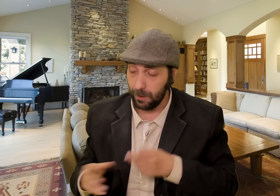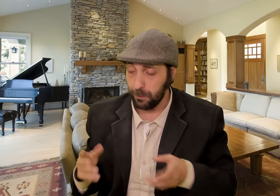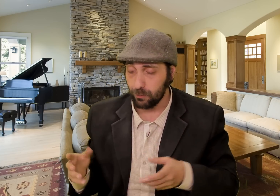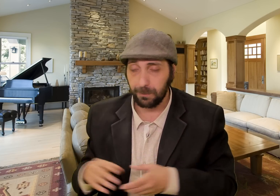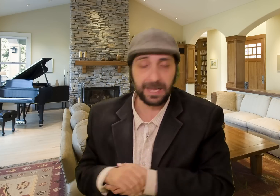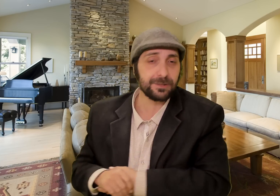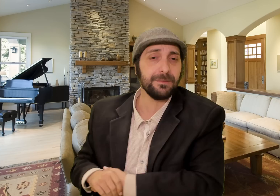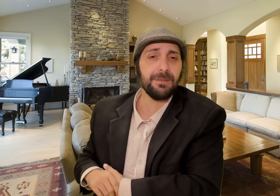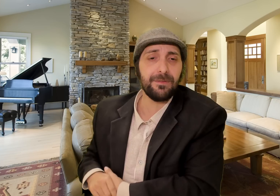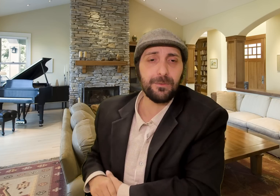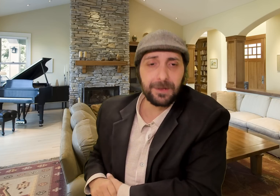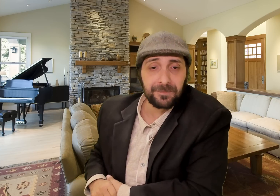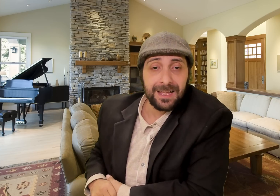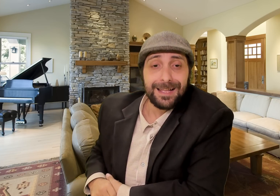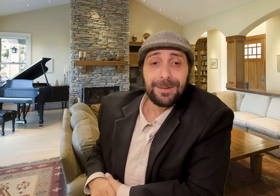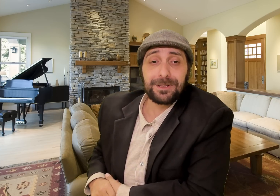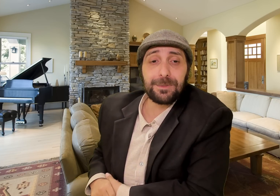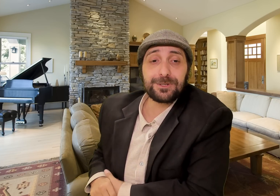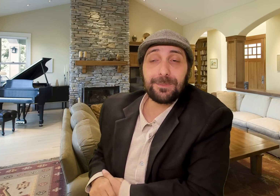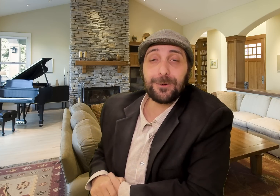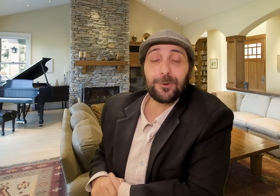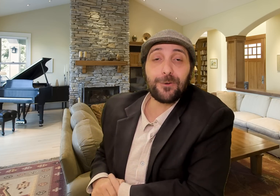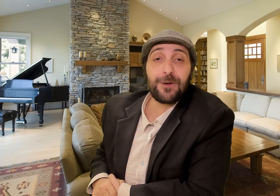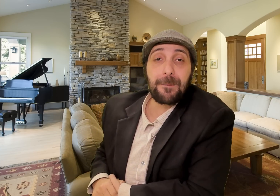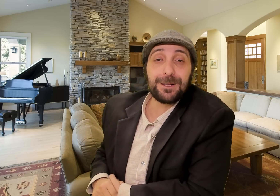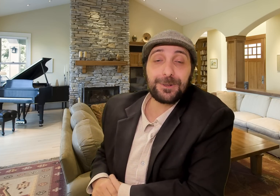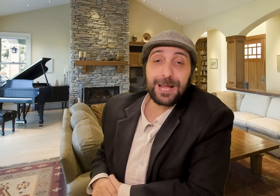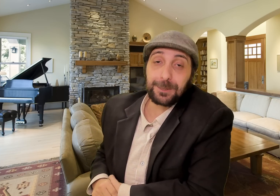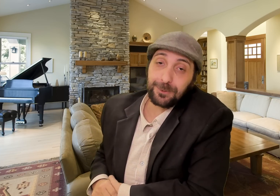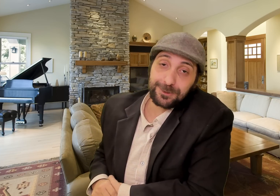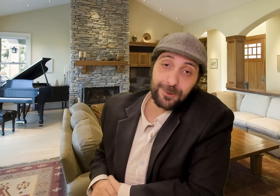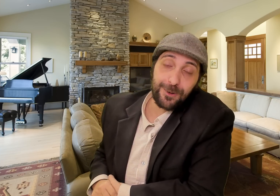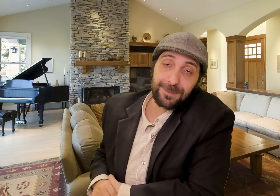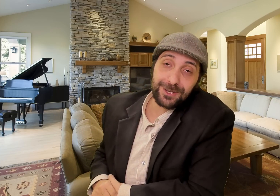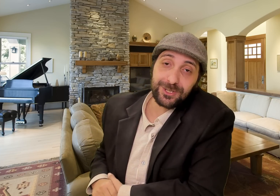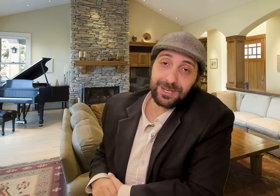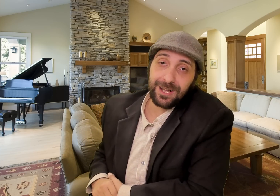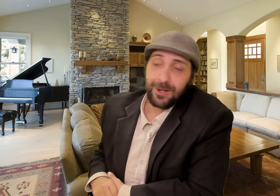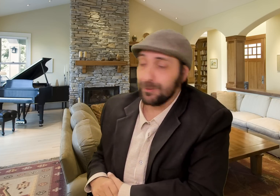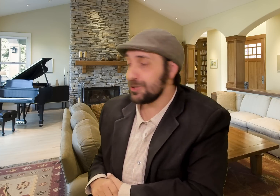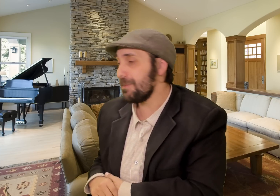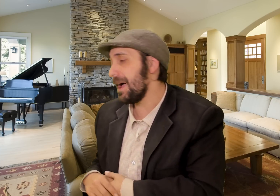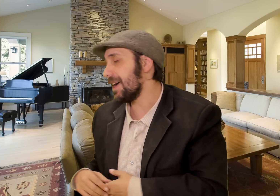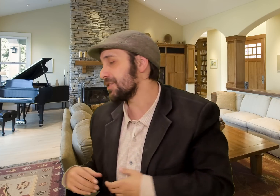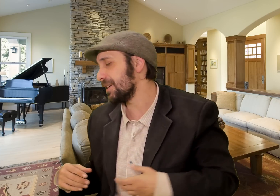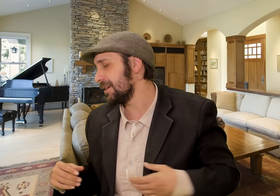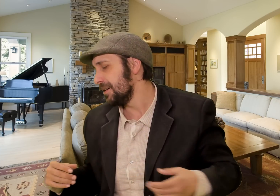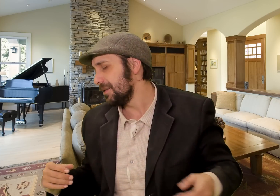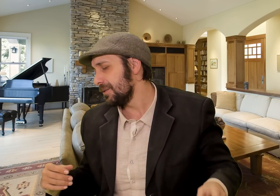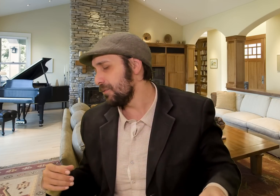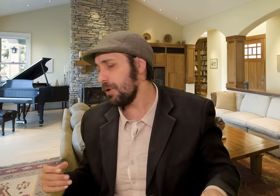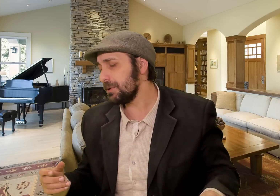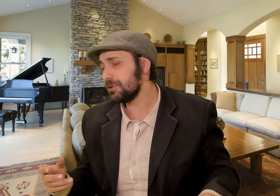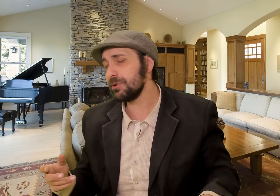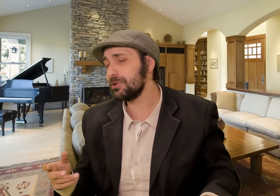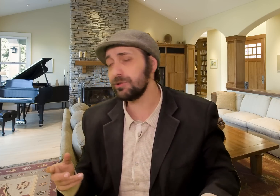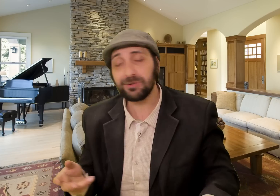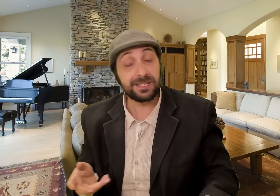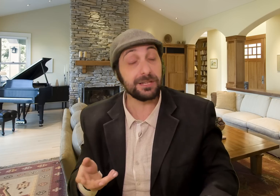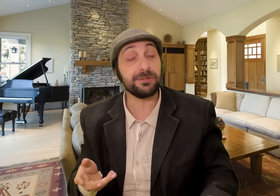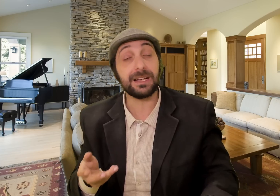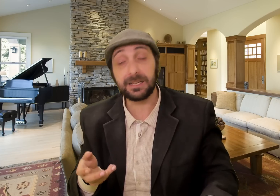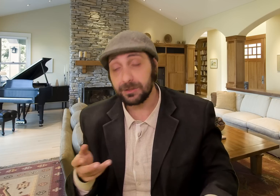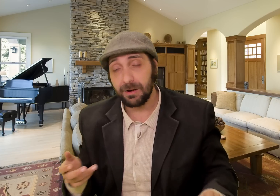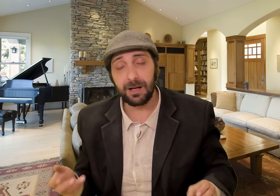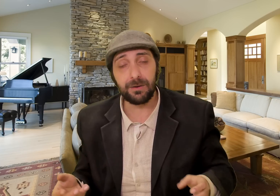querendo criar é um pouco complexo mas vamos ver mas amigos também o Lula foi abandonado pelo seu boy magia o seu Master o homem do seu